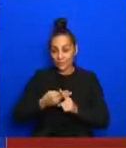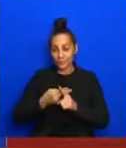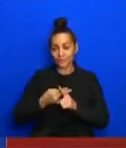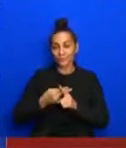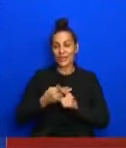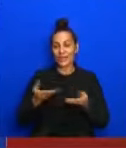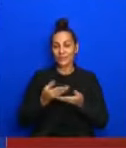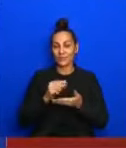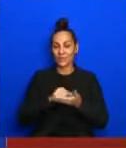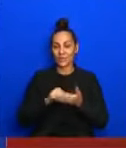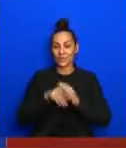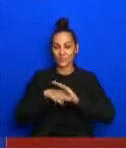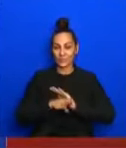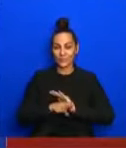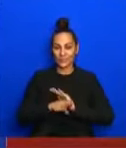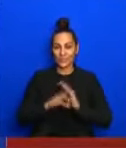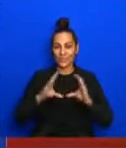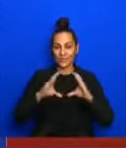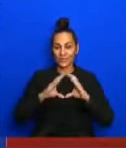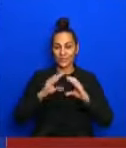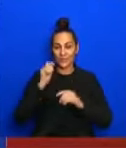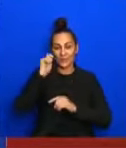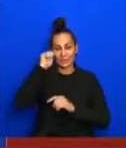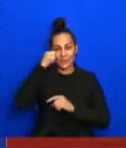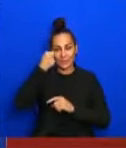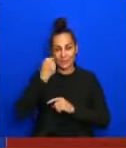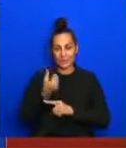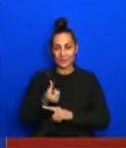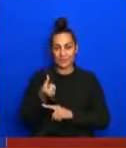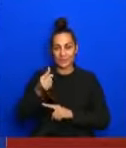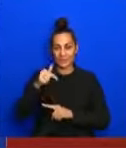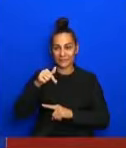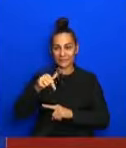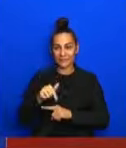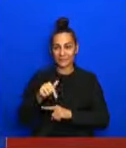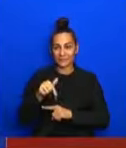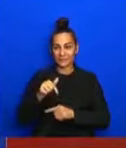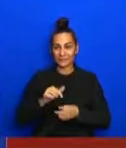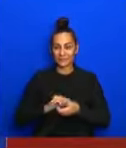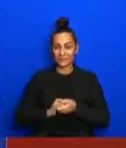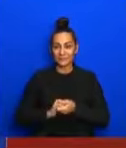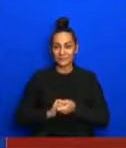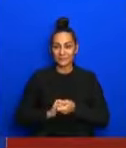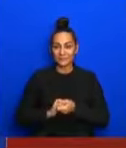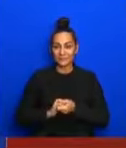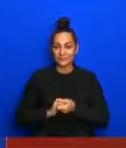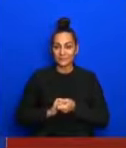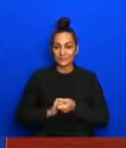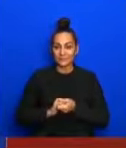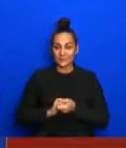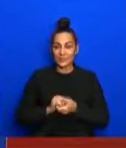Sena. Agora, Loto Mania. Bola preta, 67. Preta, 67.